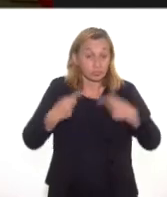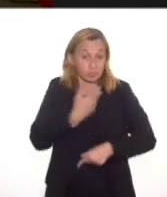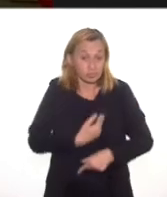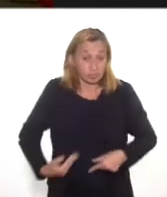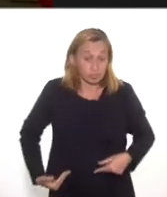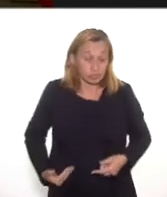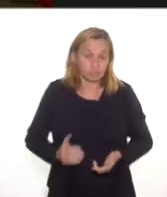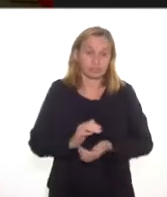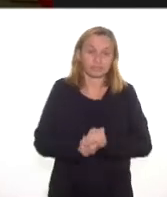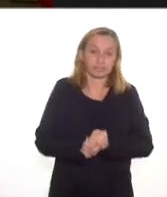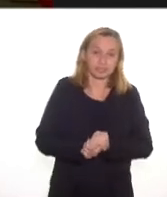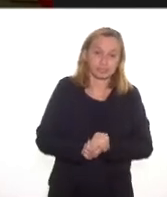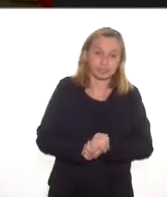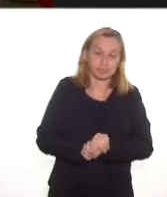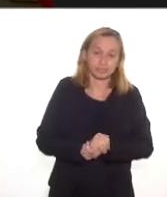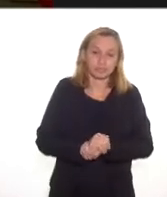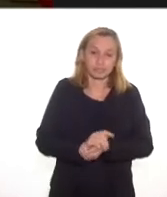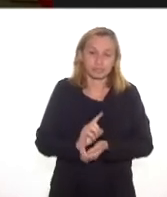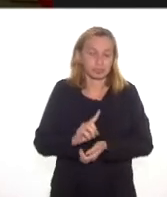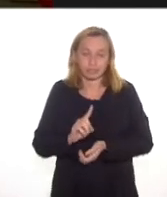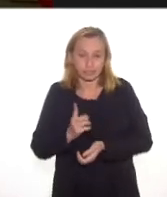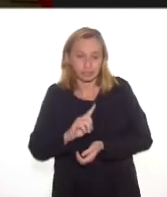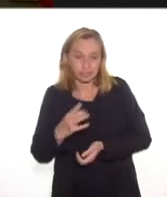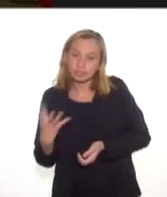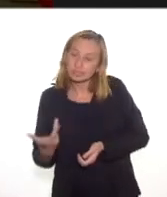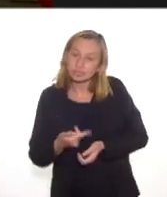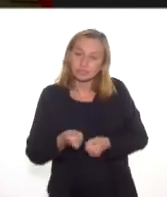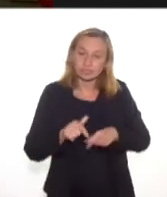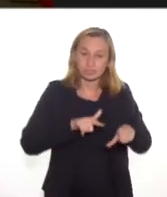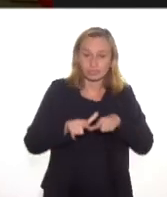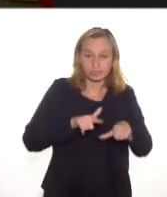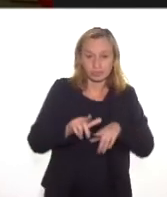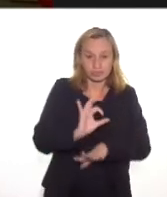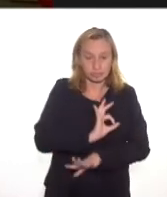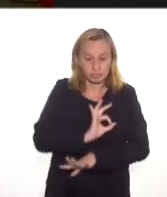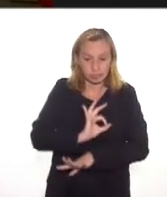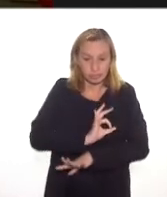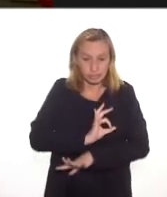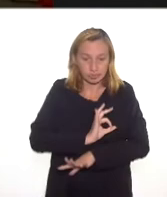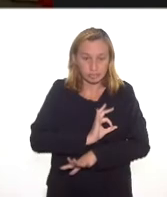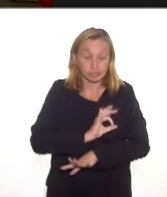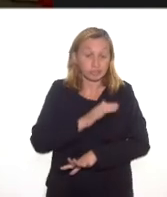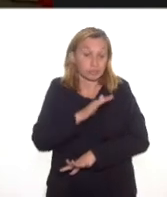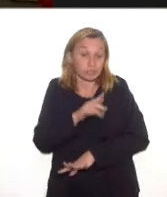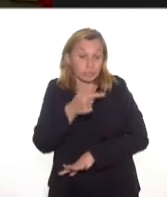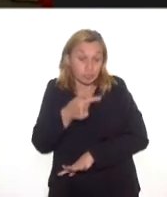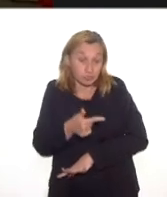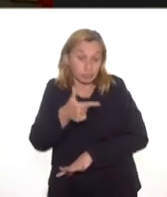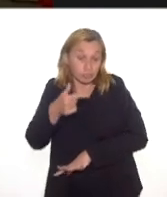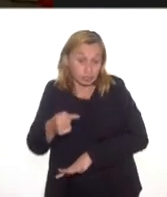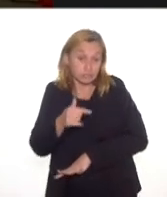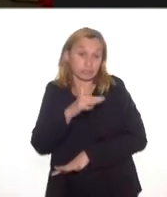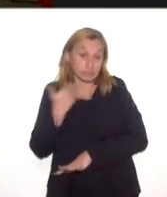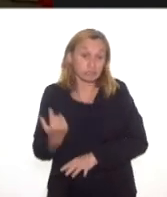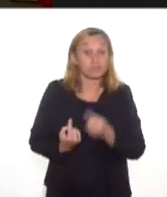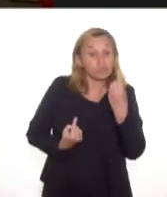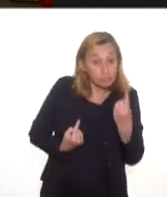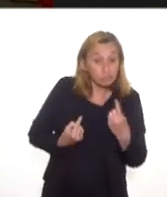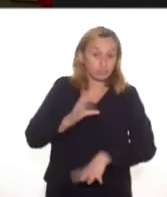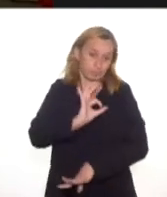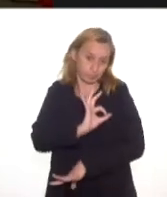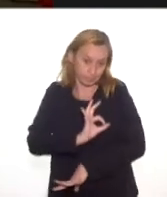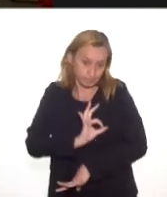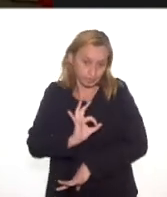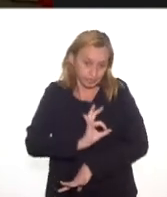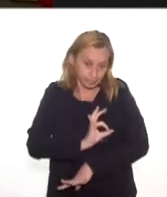de ineficiência de uma operação policial que termina com 27 mortos, inclusive um policial,